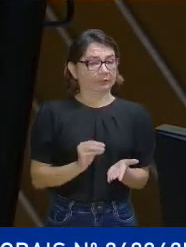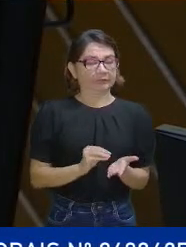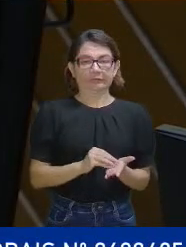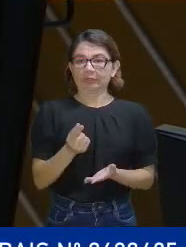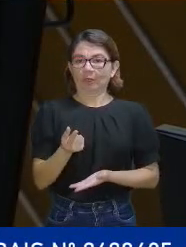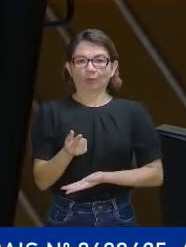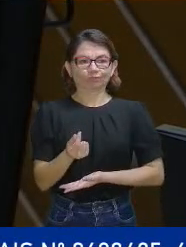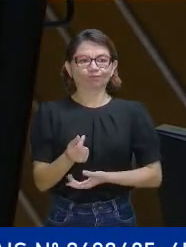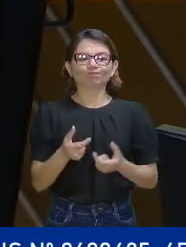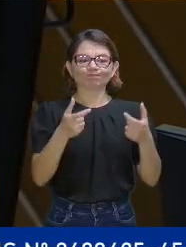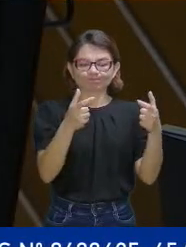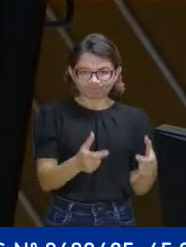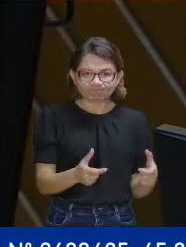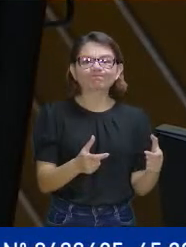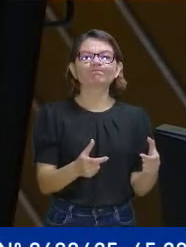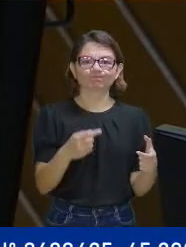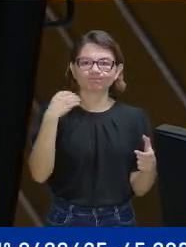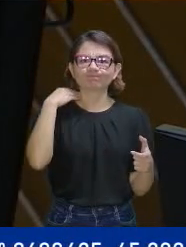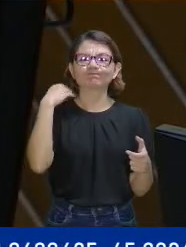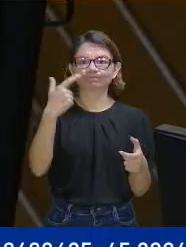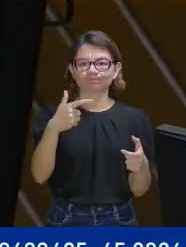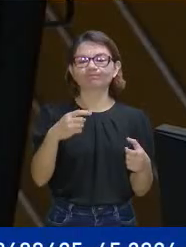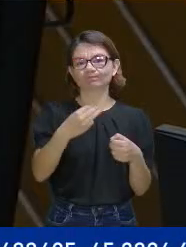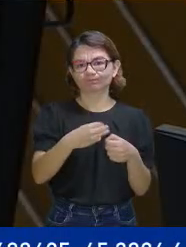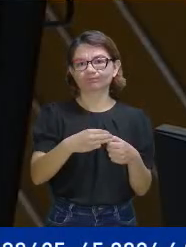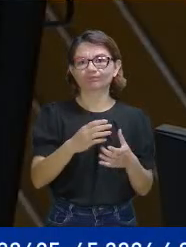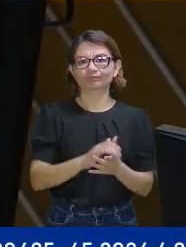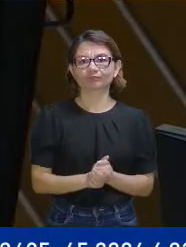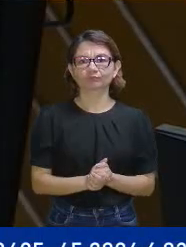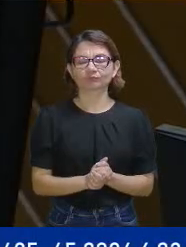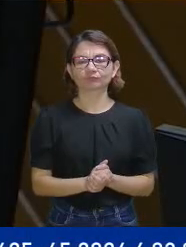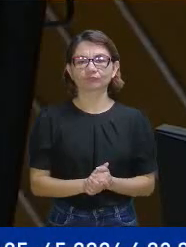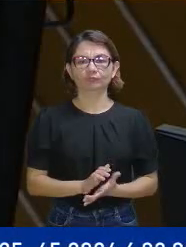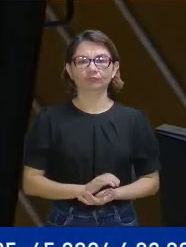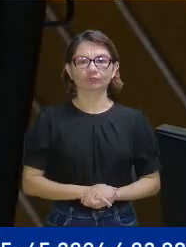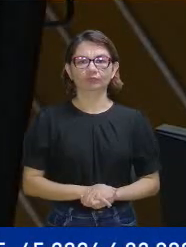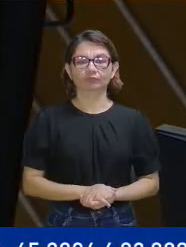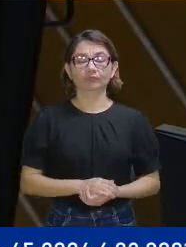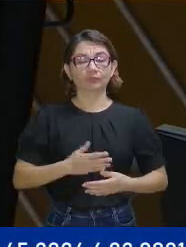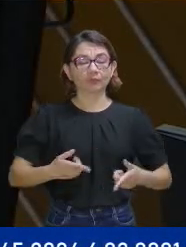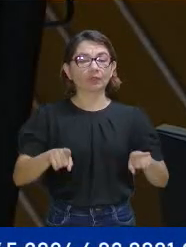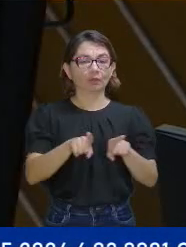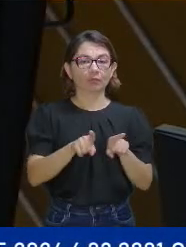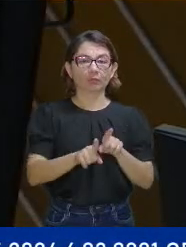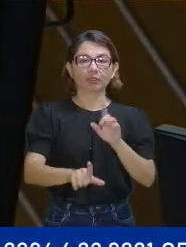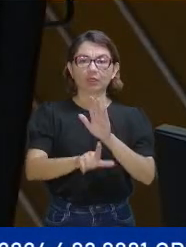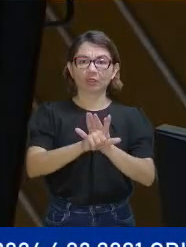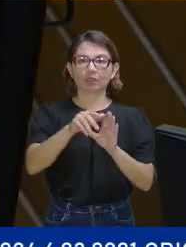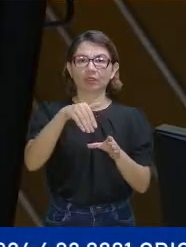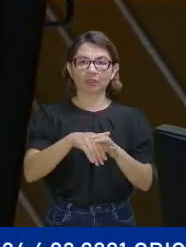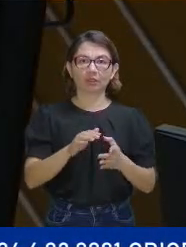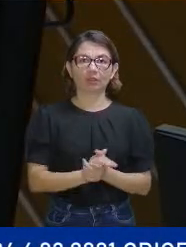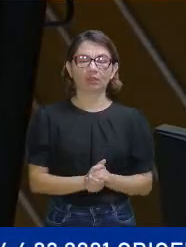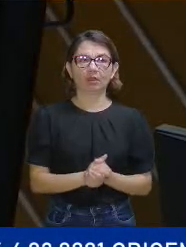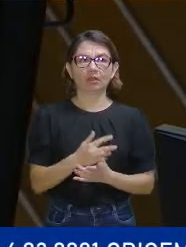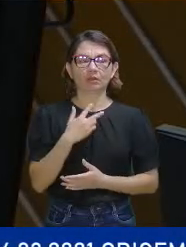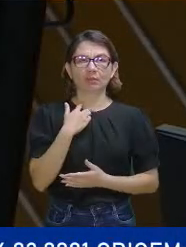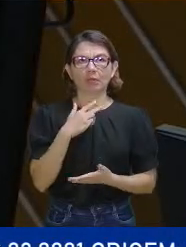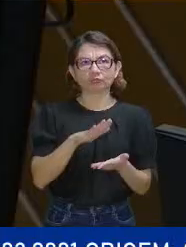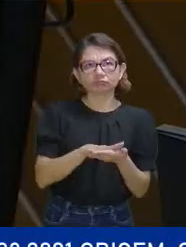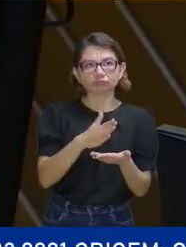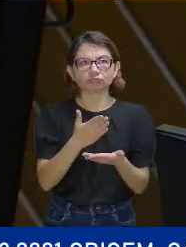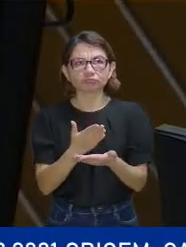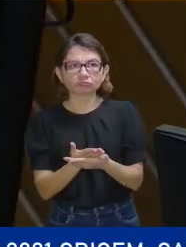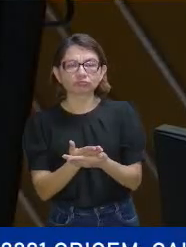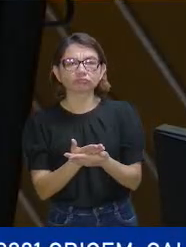local, processo sem que isso implique má fé ou violação ao princípio da 00420-45-45 de transparência. 2024. Ressaltou que a Origem, legislação Calçoene, eleitoral barra não P, pode ser relatora, juíza interpretada Paola de